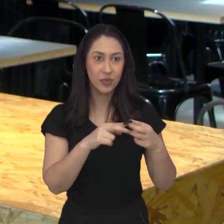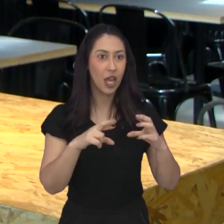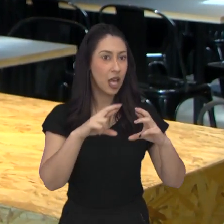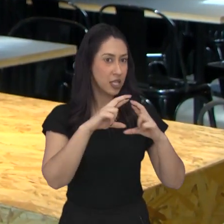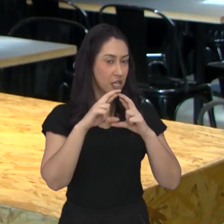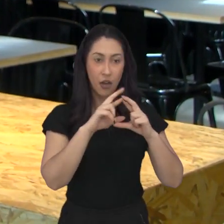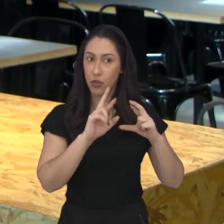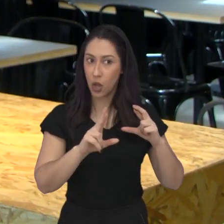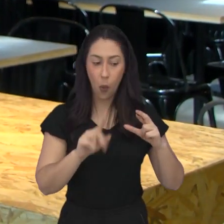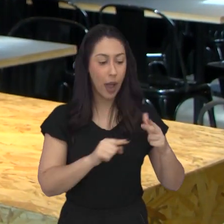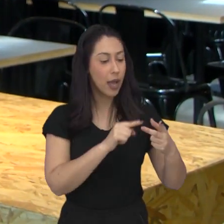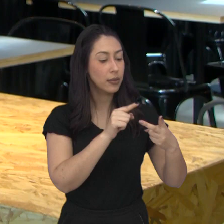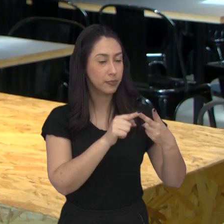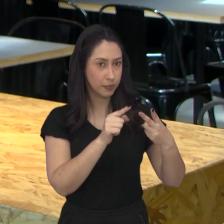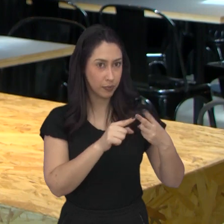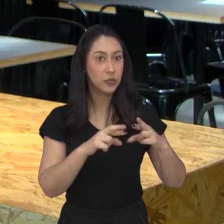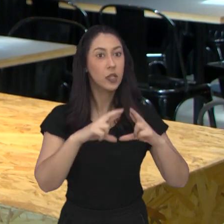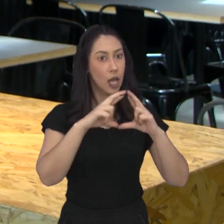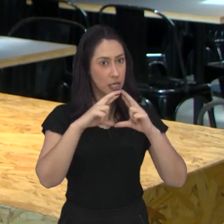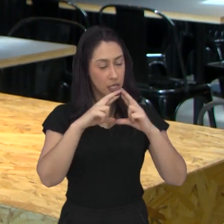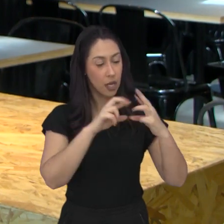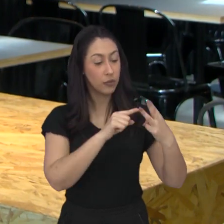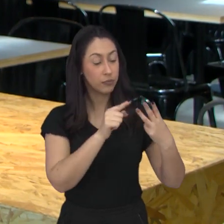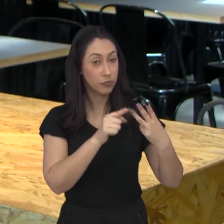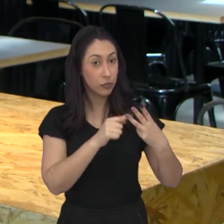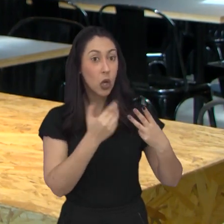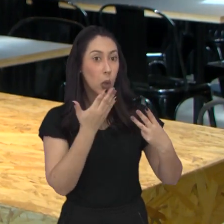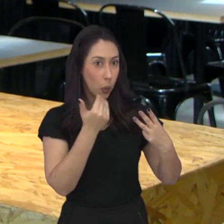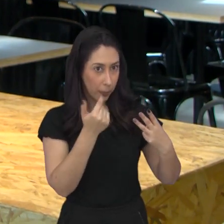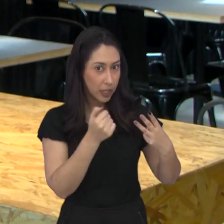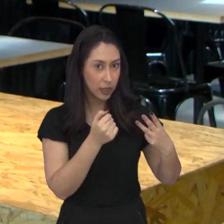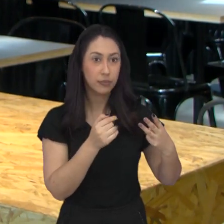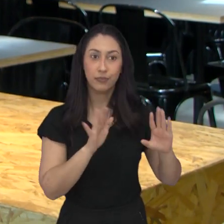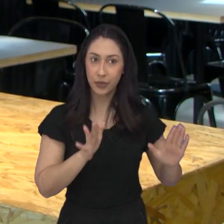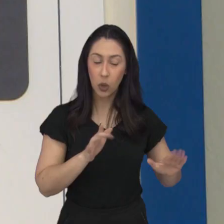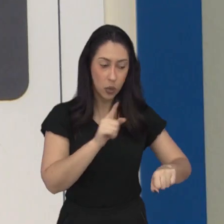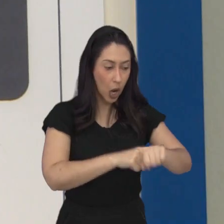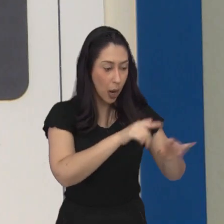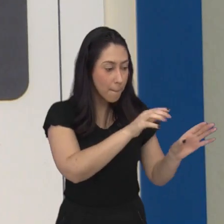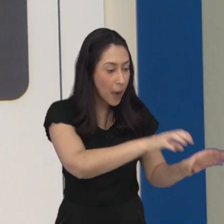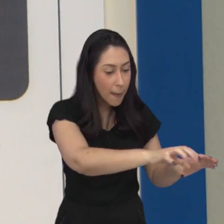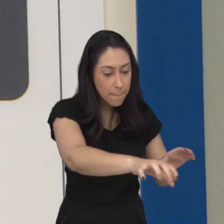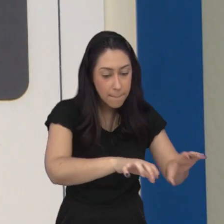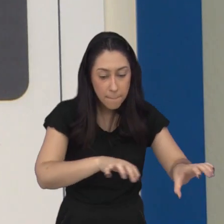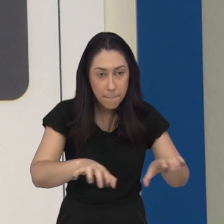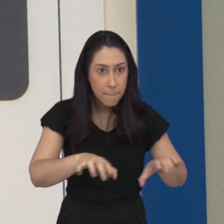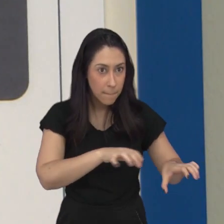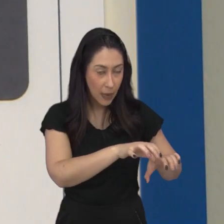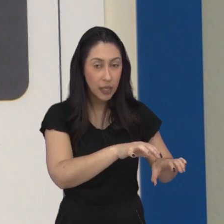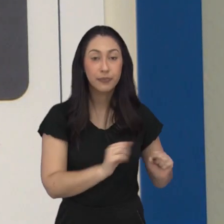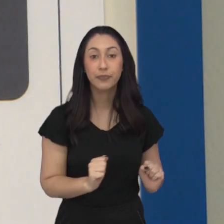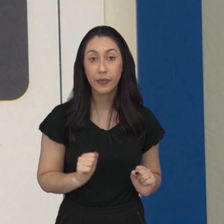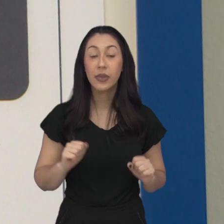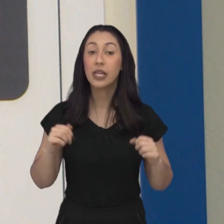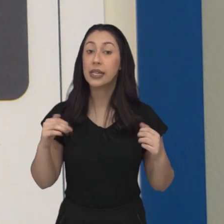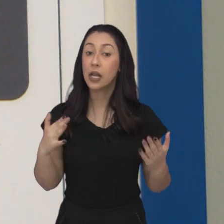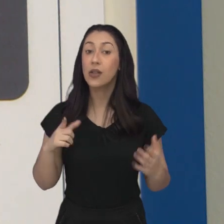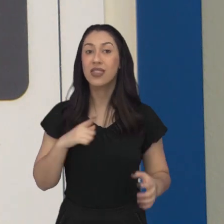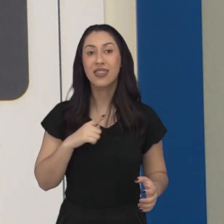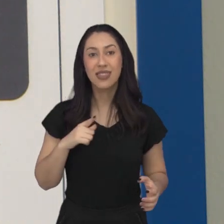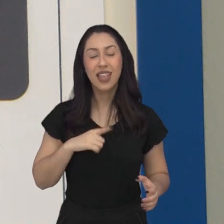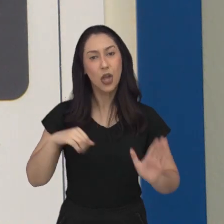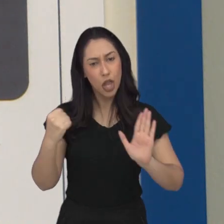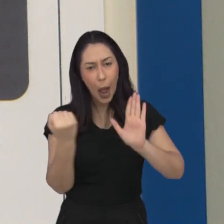não reciclável, reciclável e o orgânico. Então, na hora da produção, eles já fazem toda a separação. A iniciativa garante ao restaurante